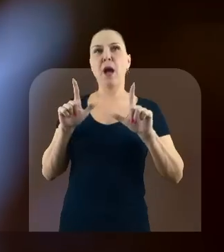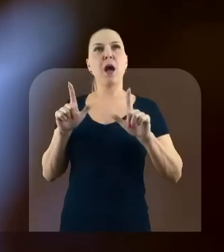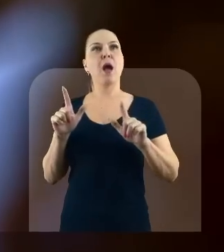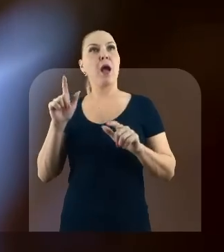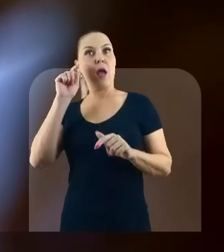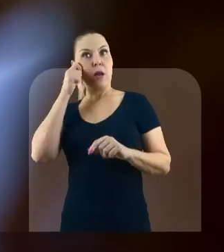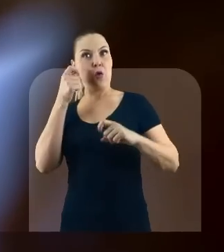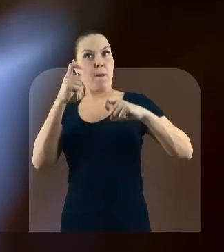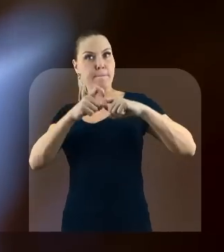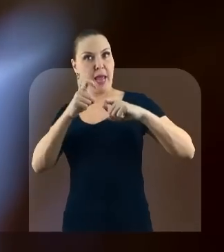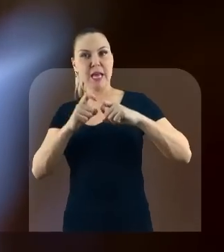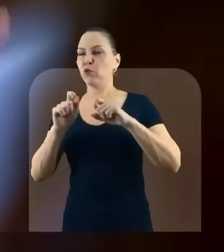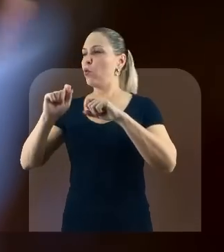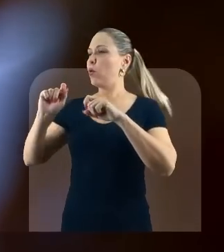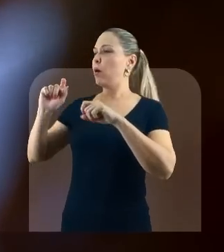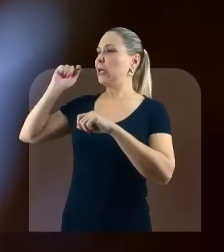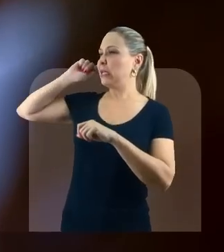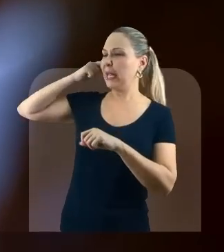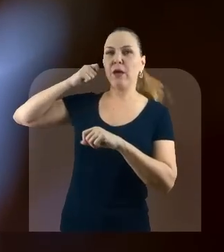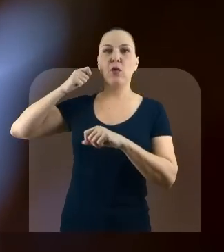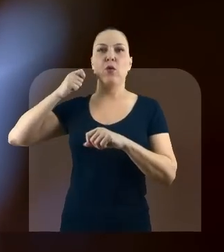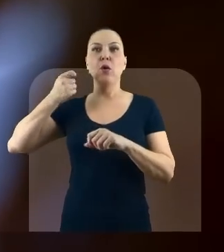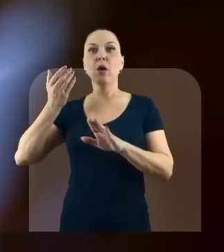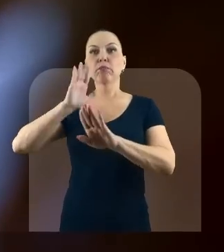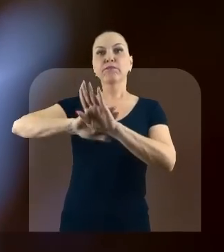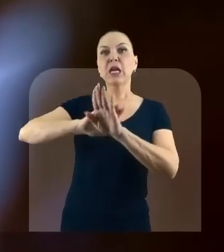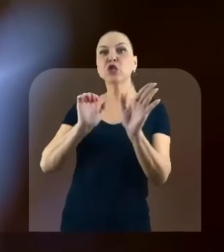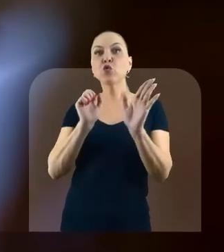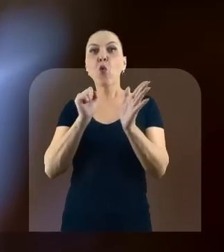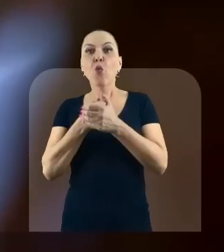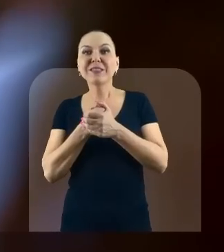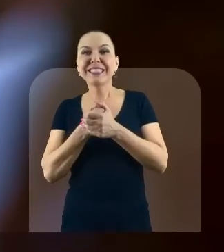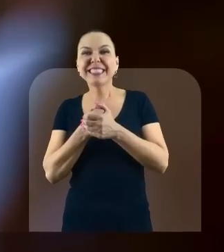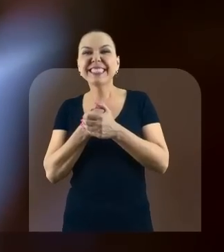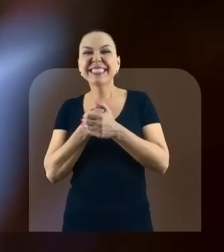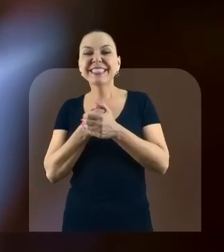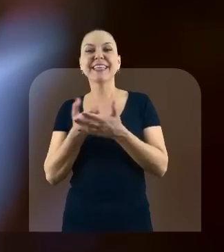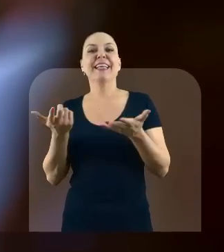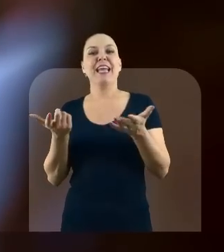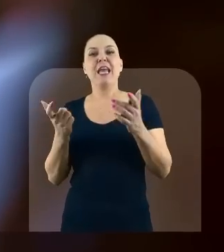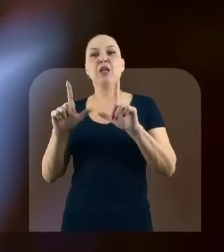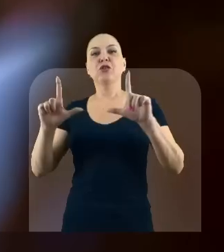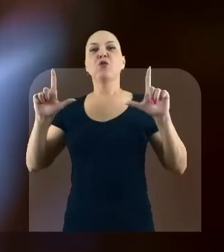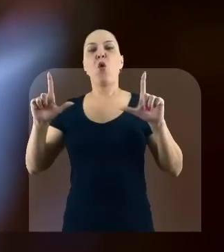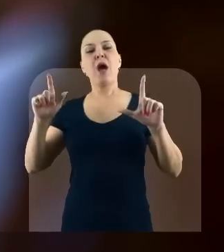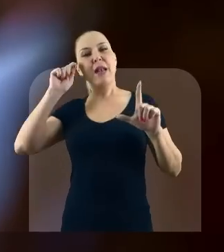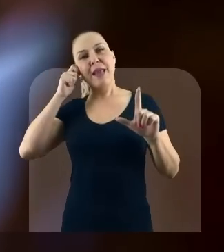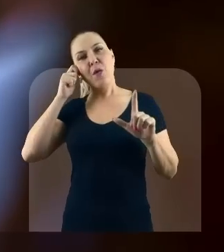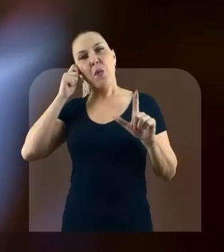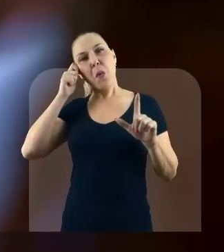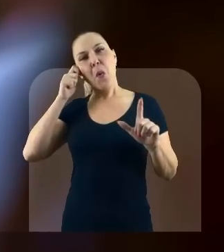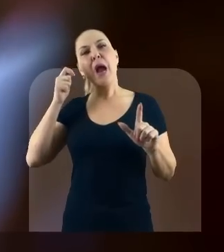que os negros eram pessoas executivas, eles estavam escondidos. E os que eram expostos eram somente quadros aonde colocavam o negro como um